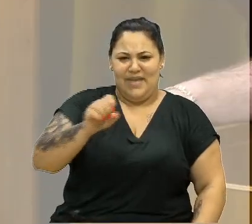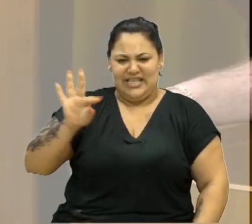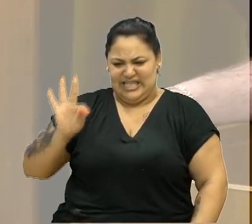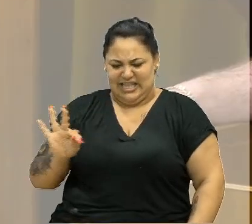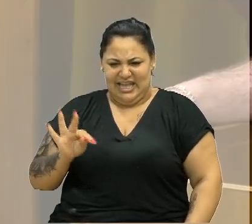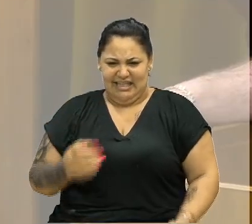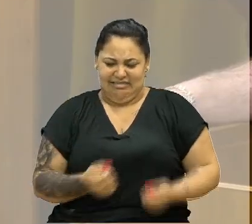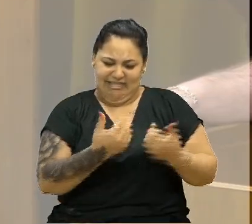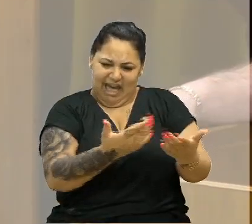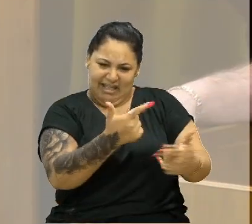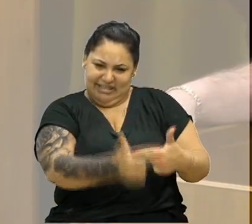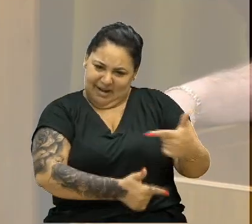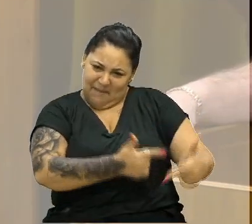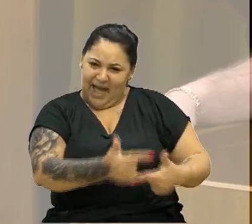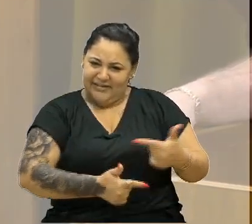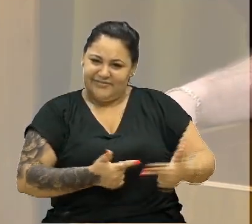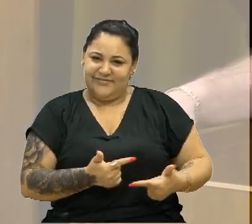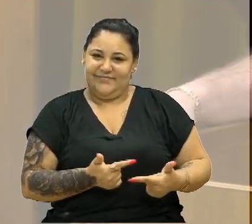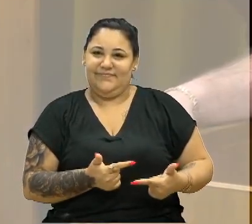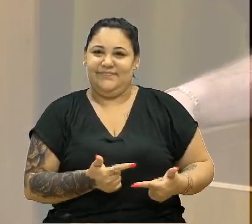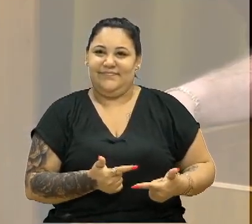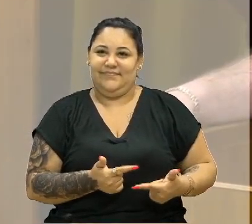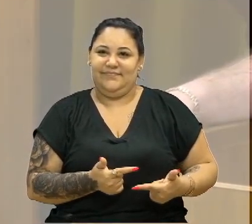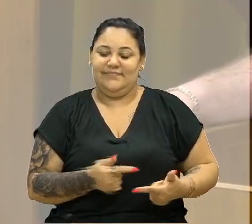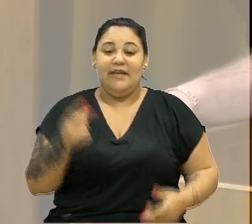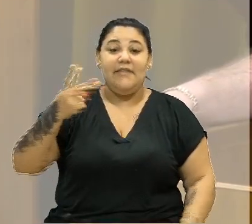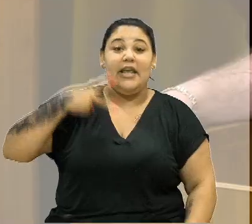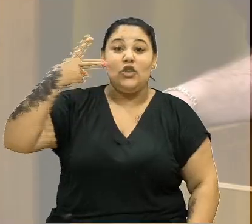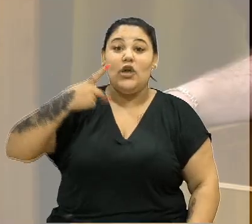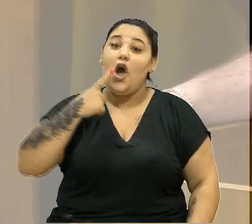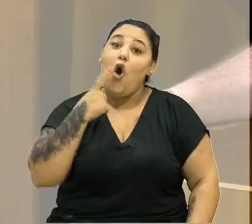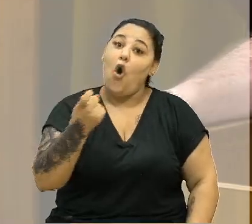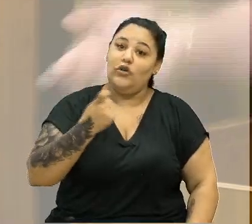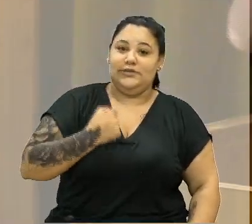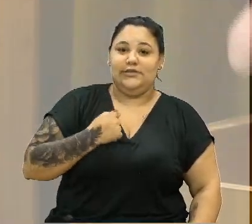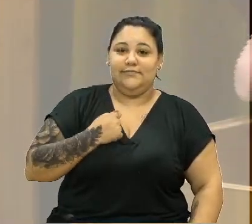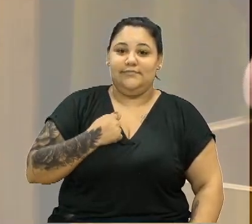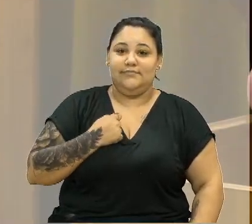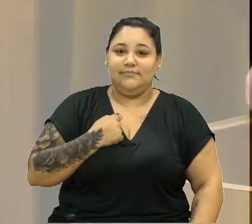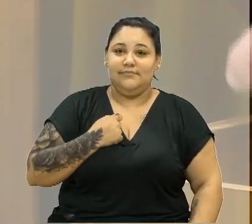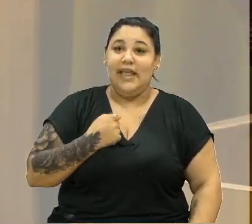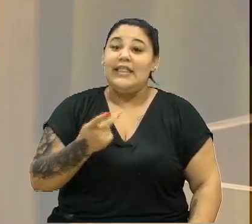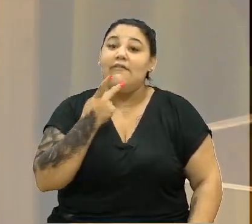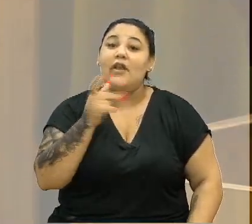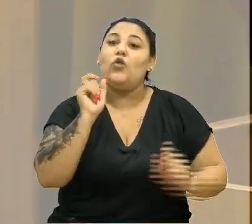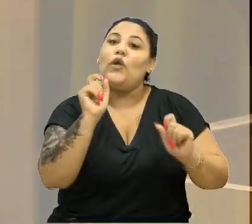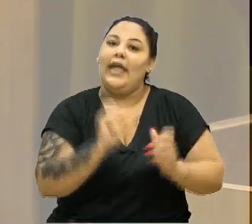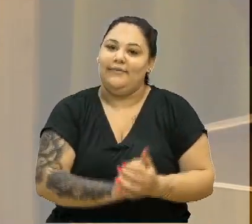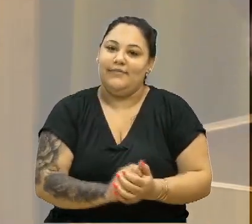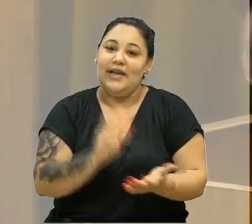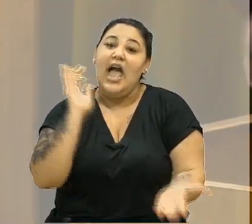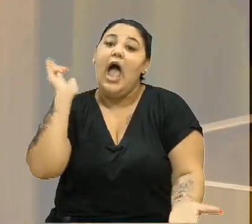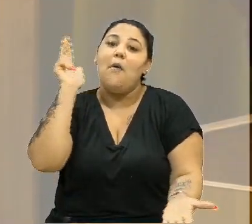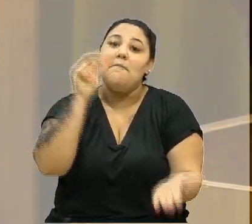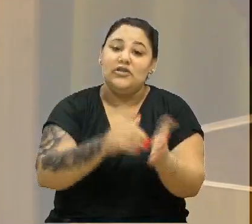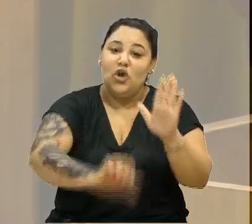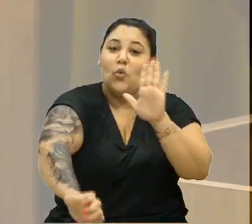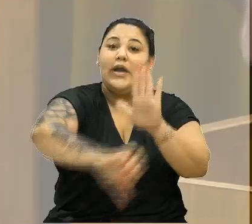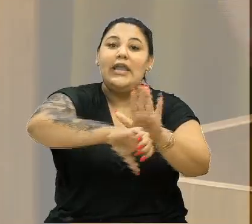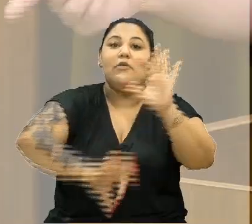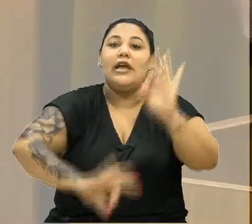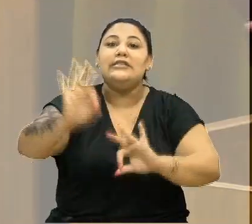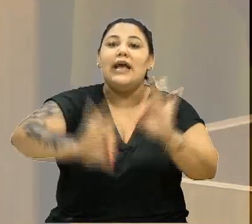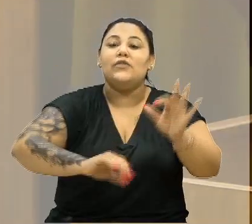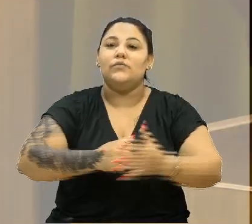empregar? Então, a vereadora Rose está dando a entender que realmente o MST é o crime organizado, porque então o